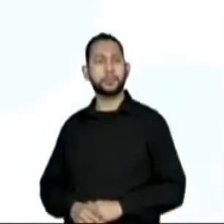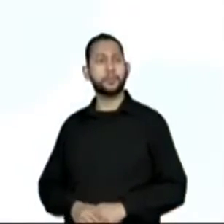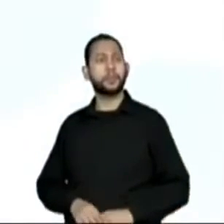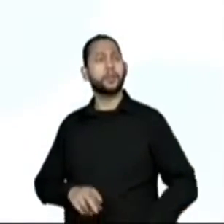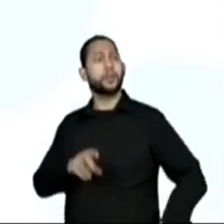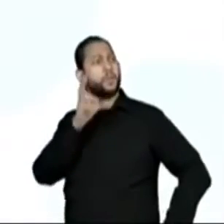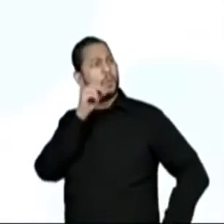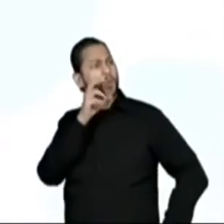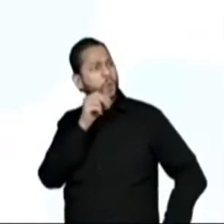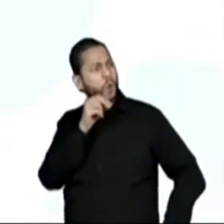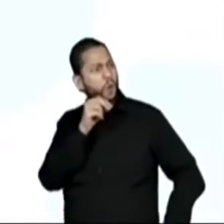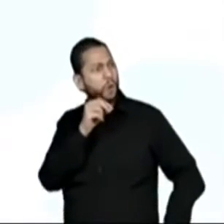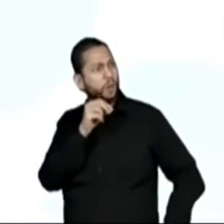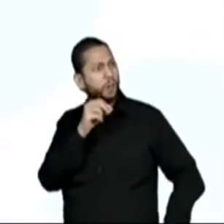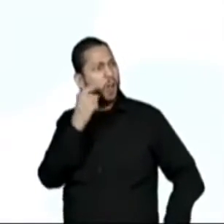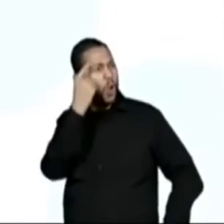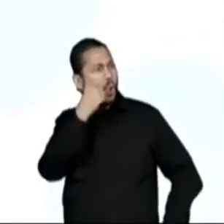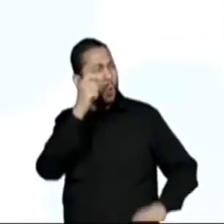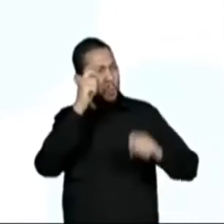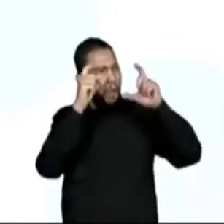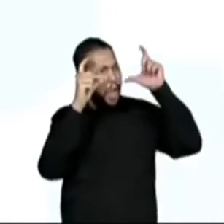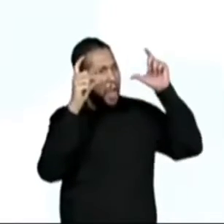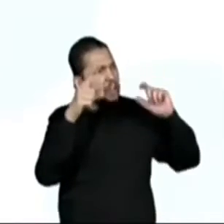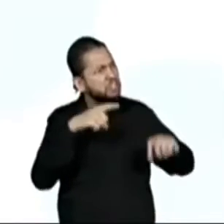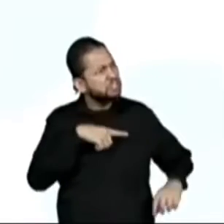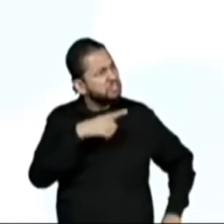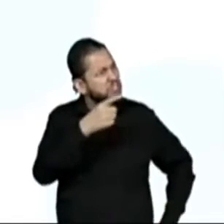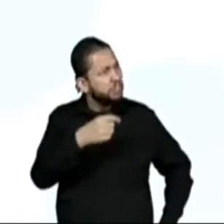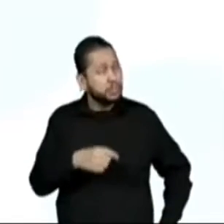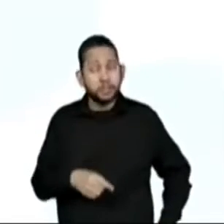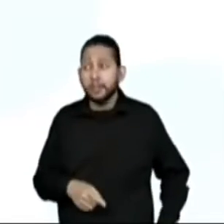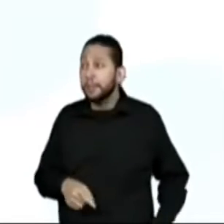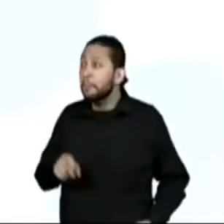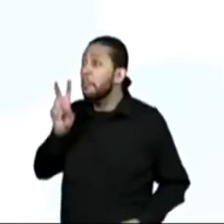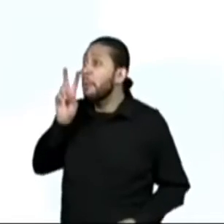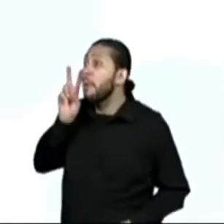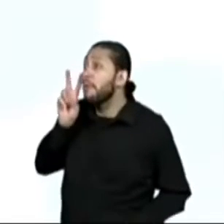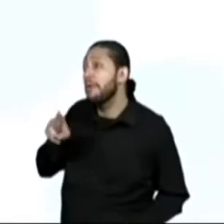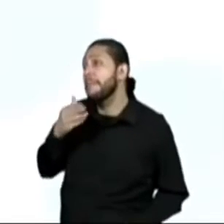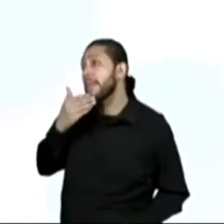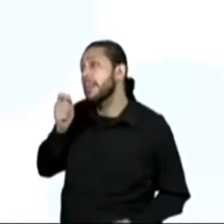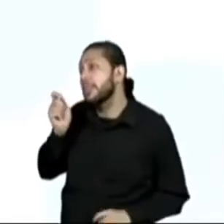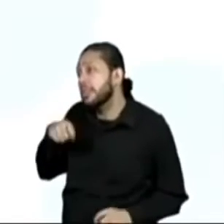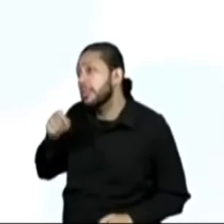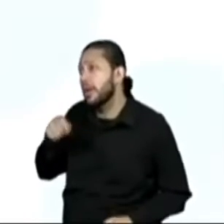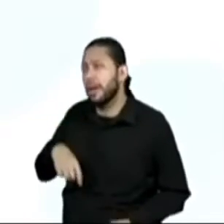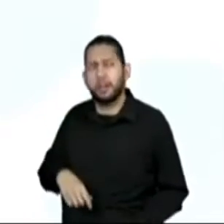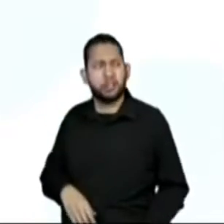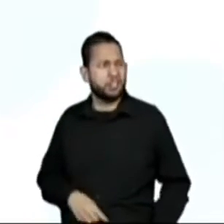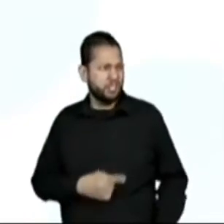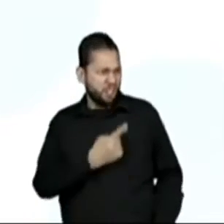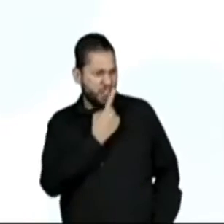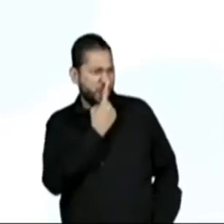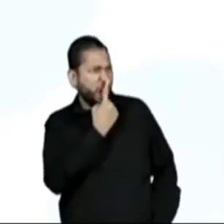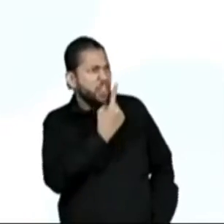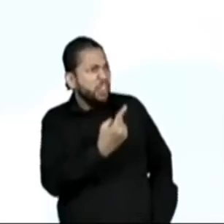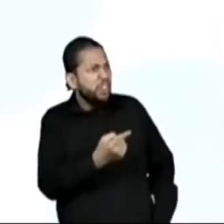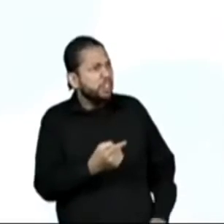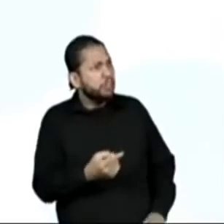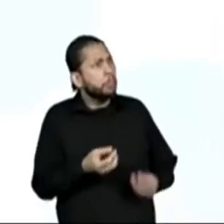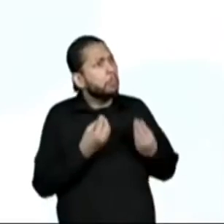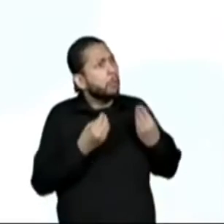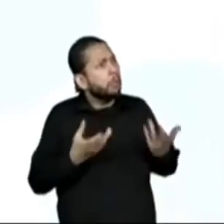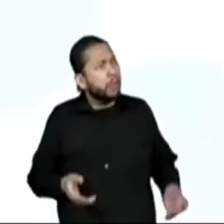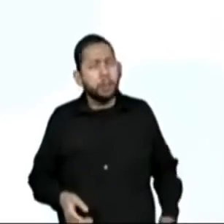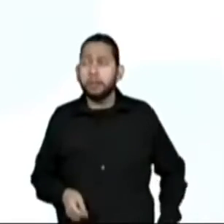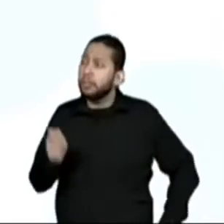Vovó, que olhos grandes você tem! É para te ver melhor, minha netinha. Que nariz grande você tem! É